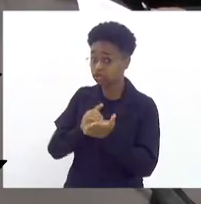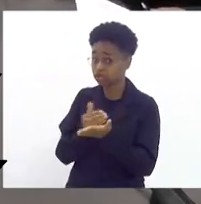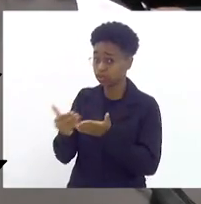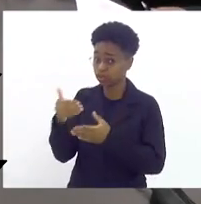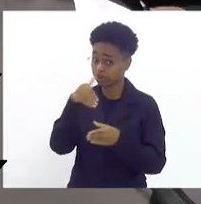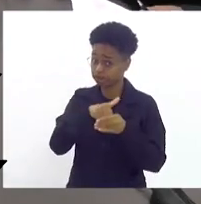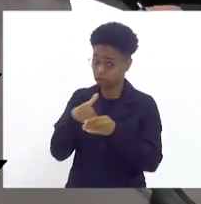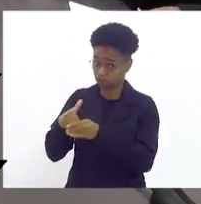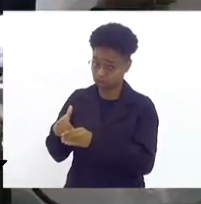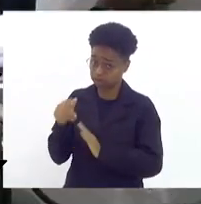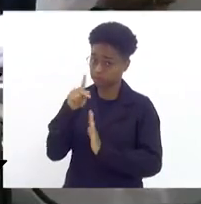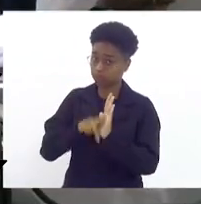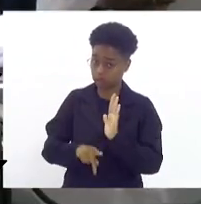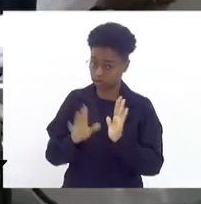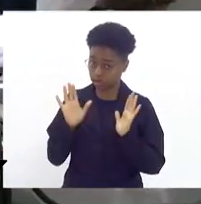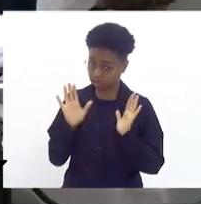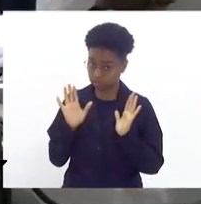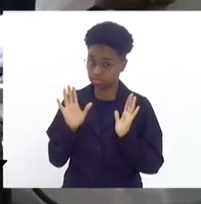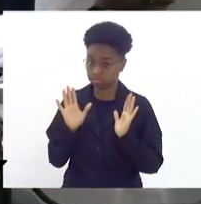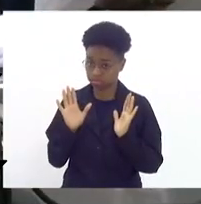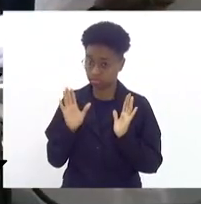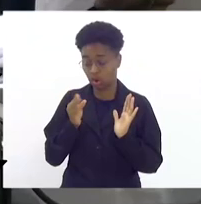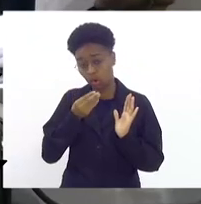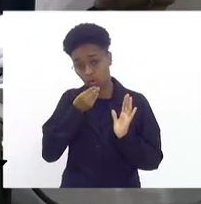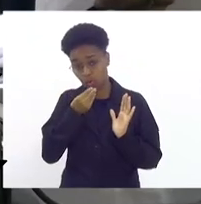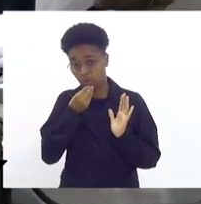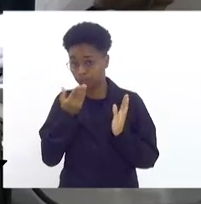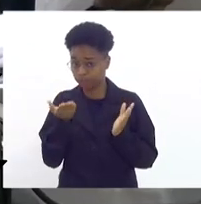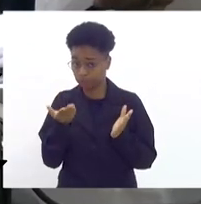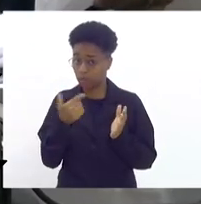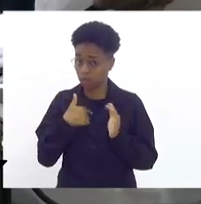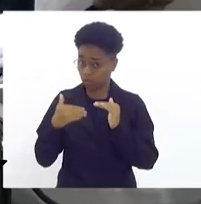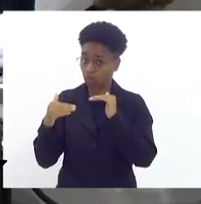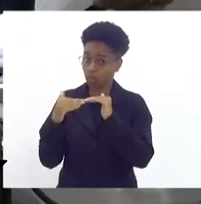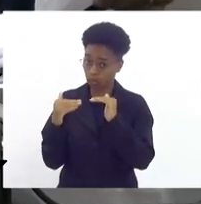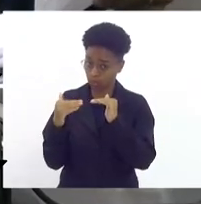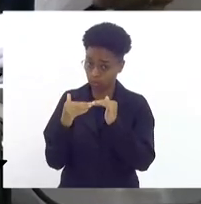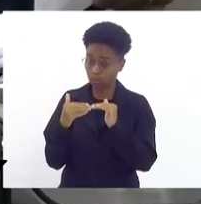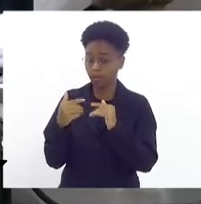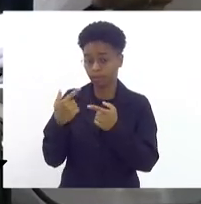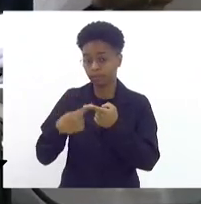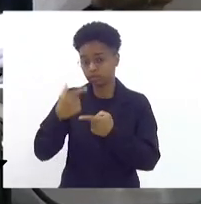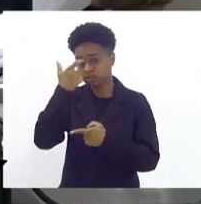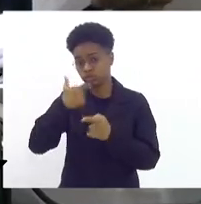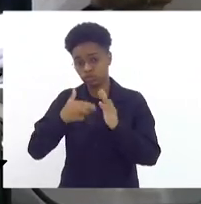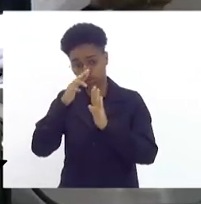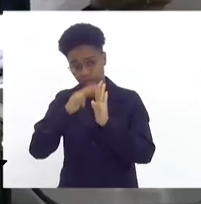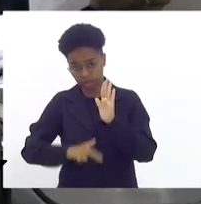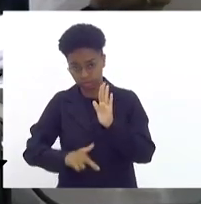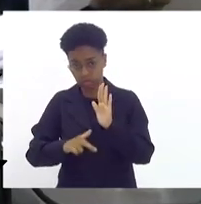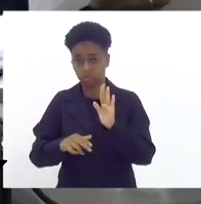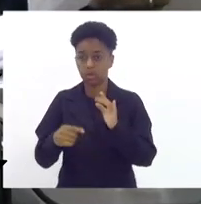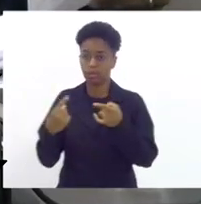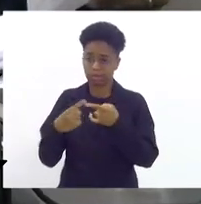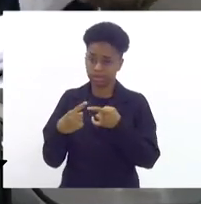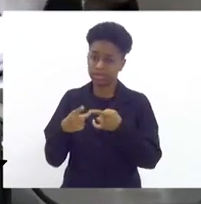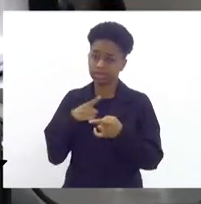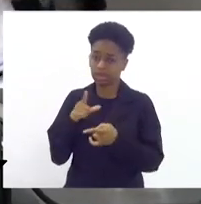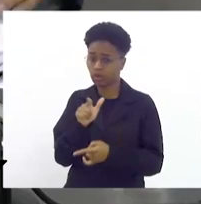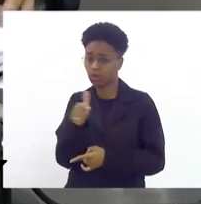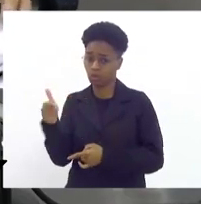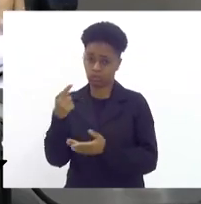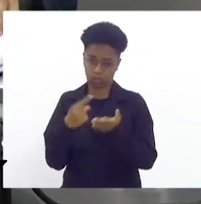votação dos projetos. Obviamente que eu vou concordar isso como relator, deputado, em deferência aos outros compromissos que você